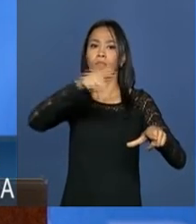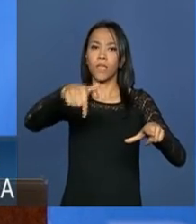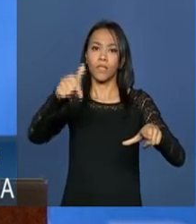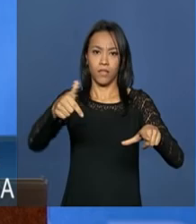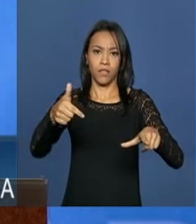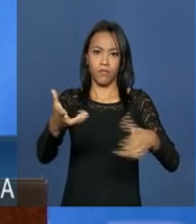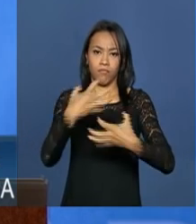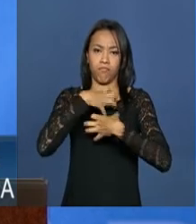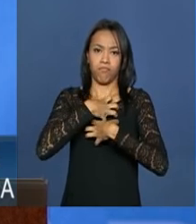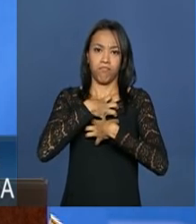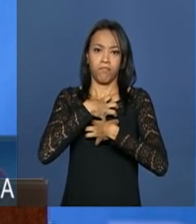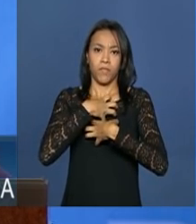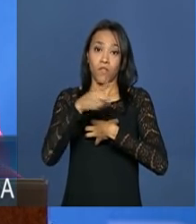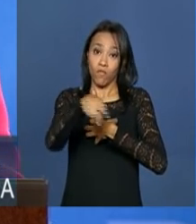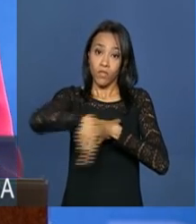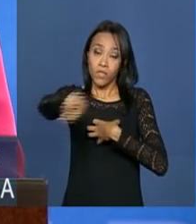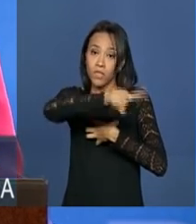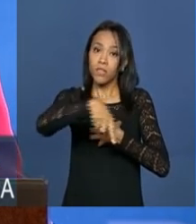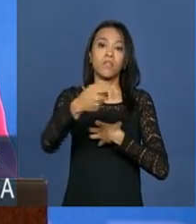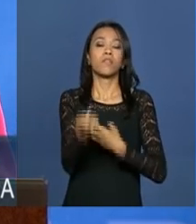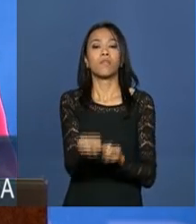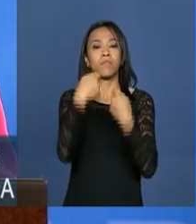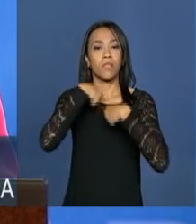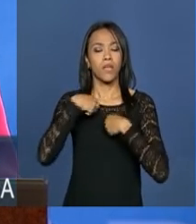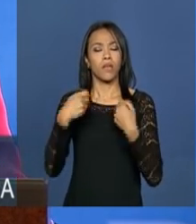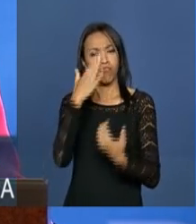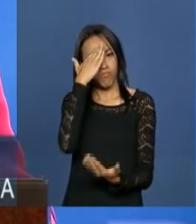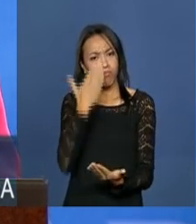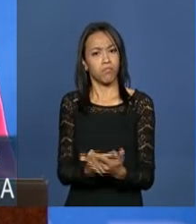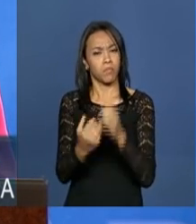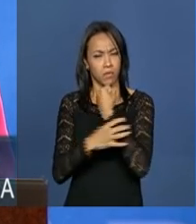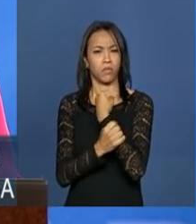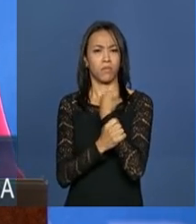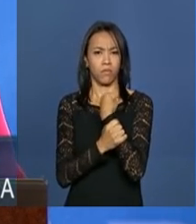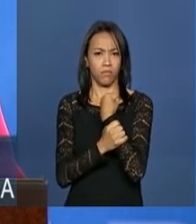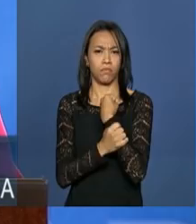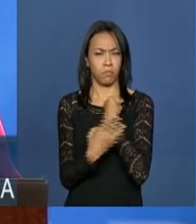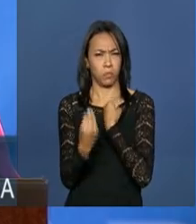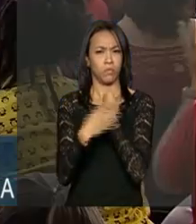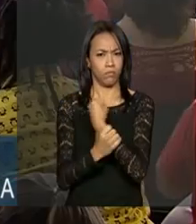demonstrou, vocês me trazem confiança, muita